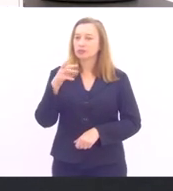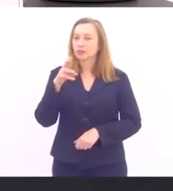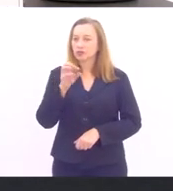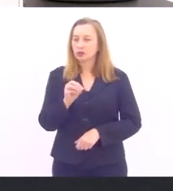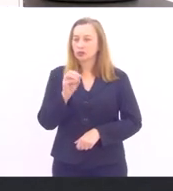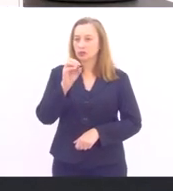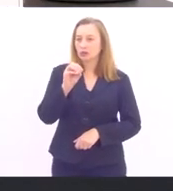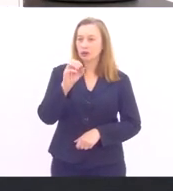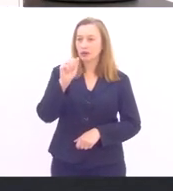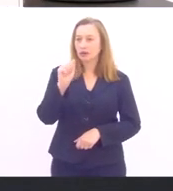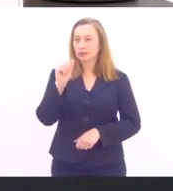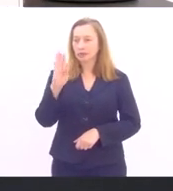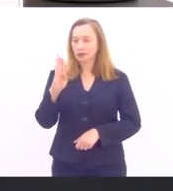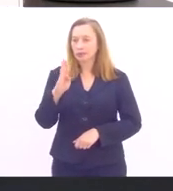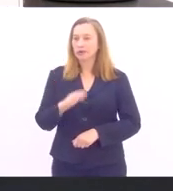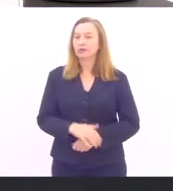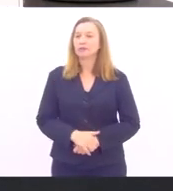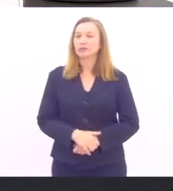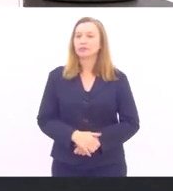OAB. Opa.